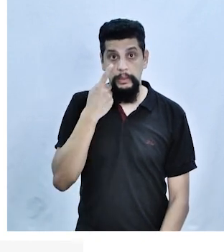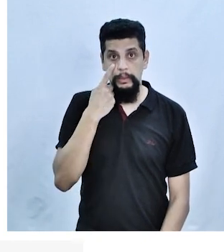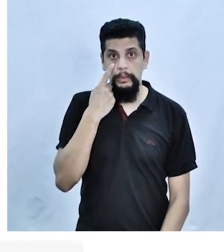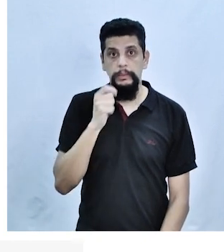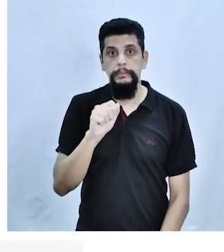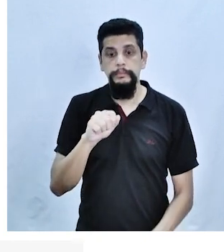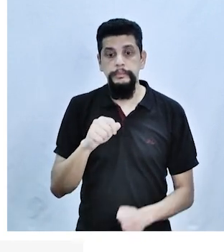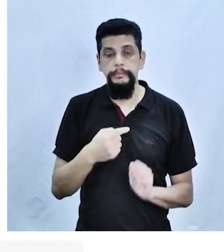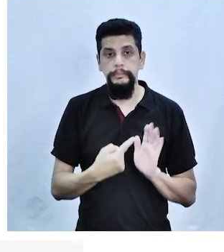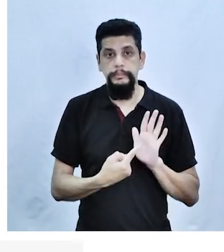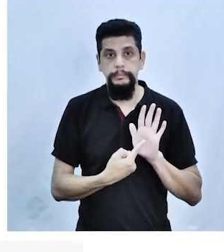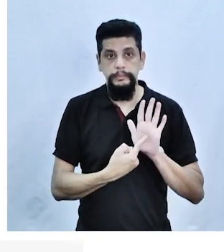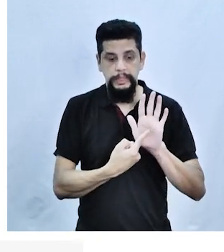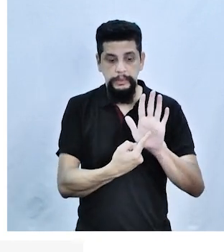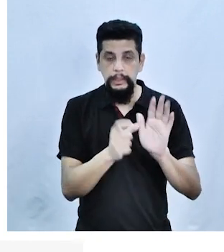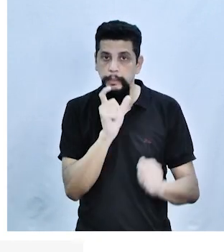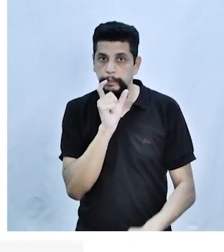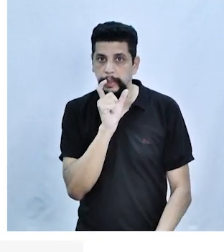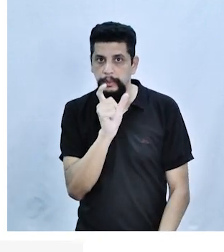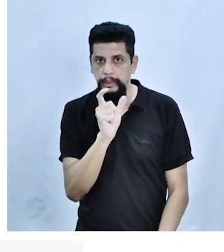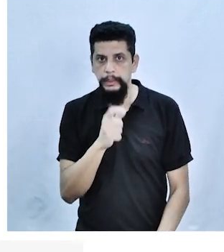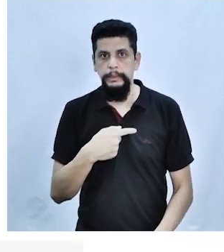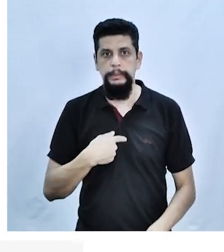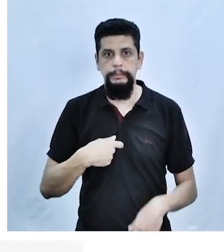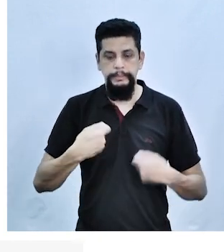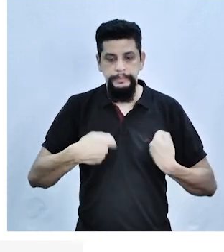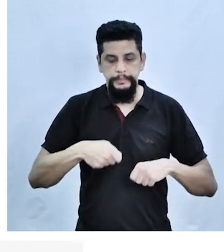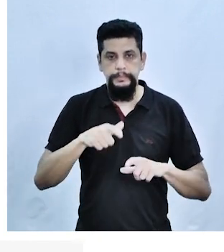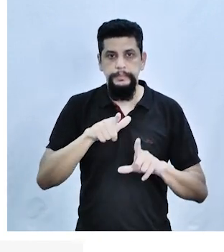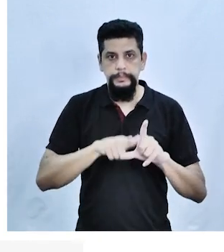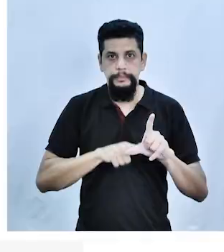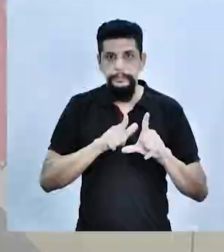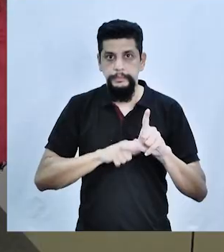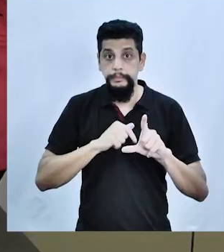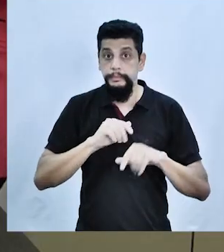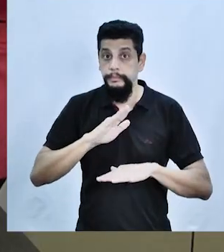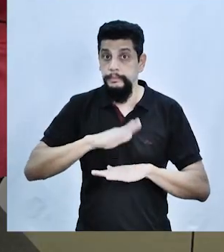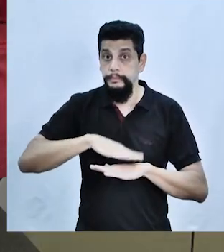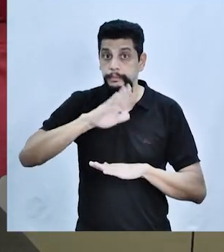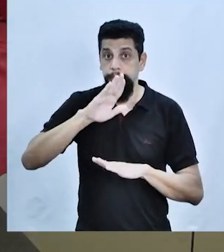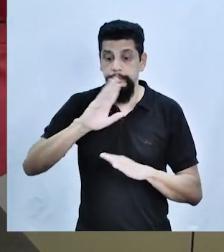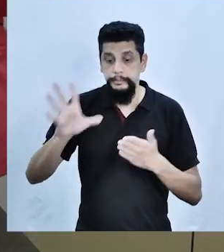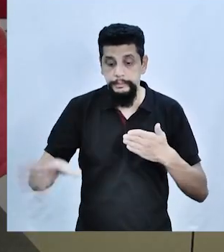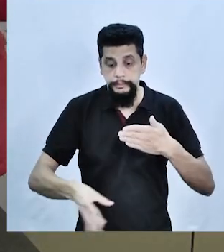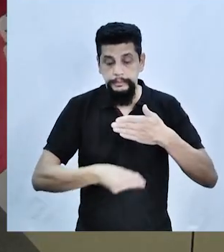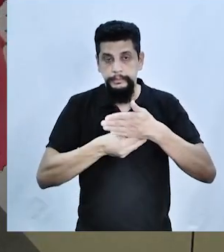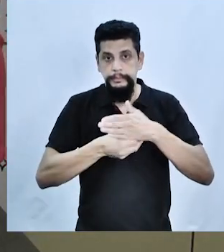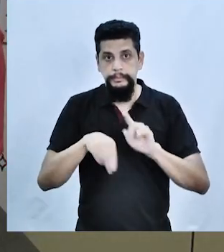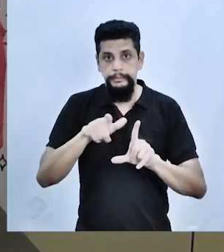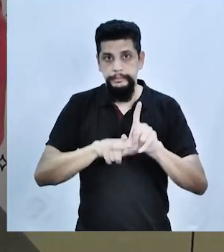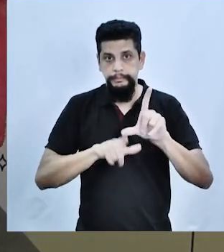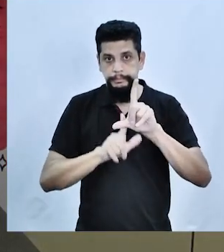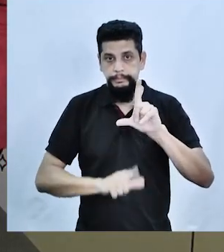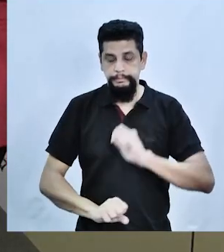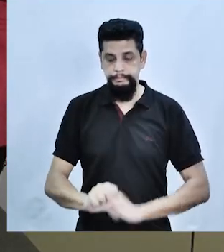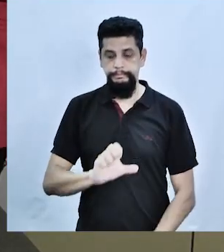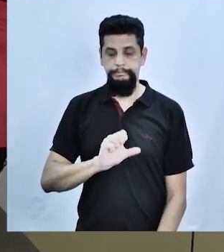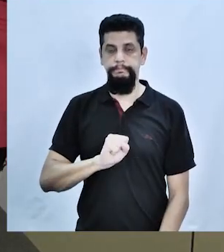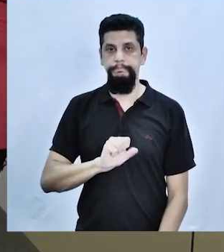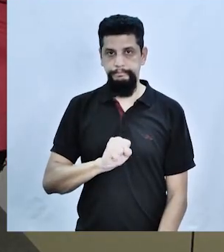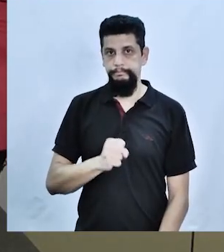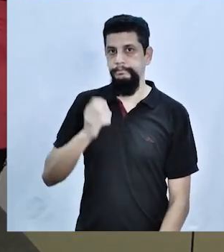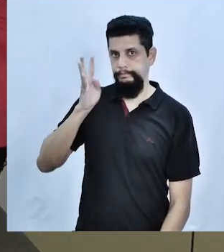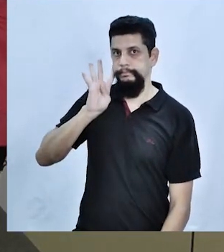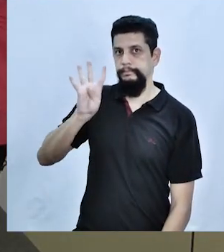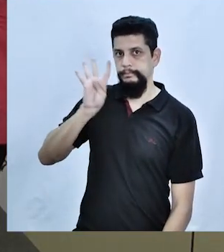pegadas. Olha o que, que apareceu na palavra. Precisou de uma letra a mais. Então, nós acrescentamos a letra